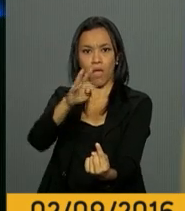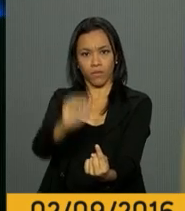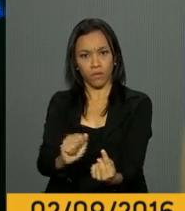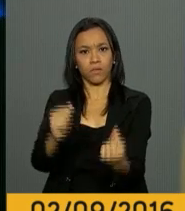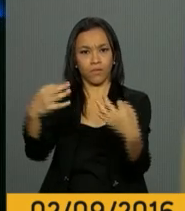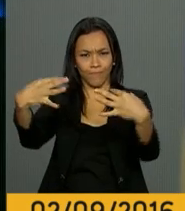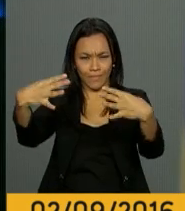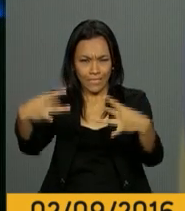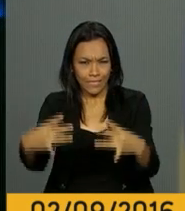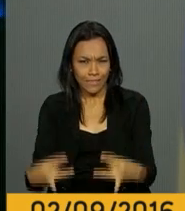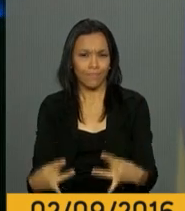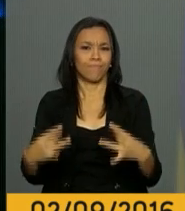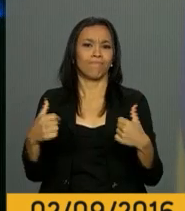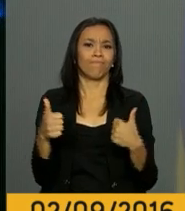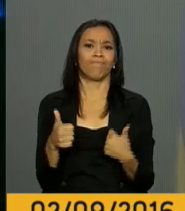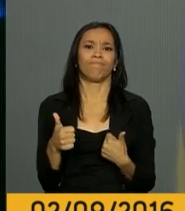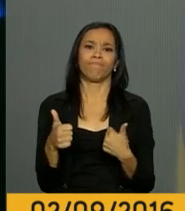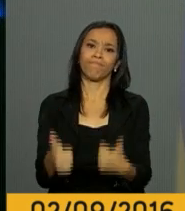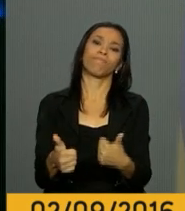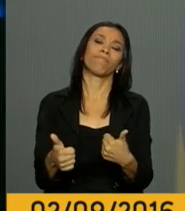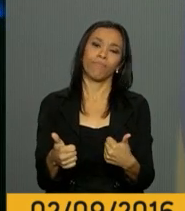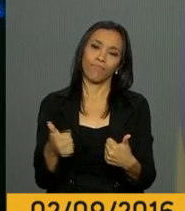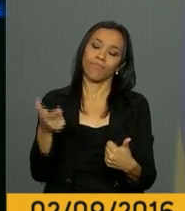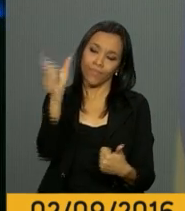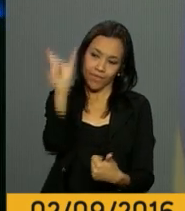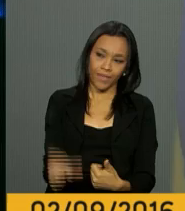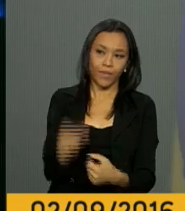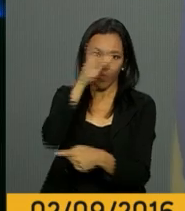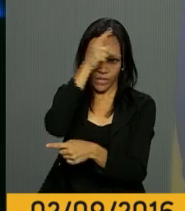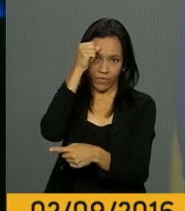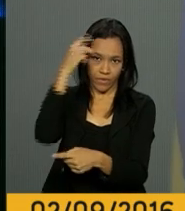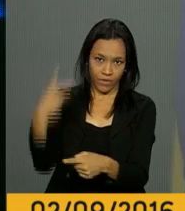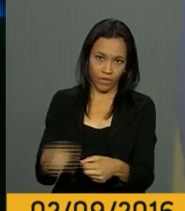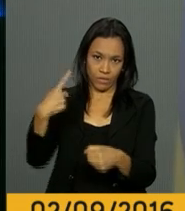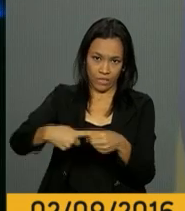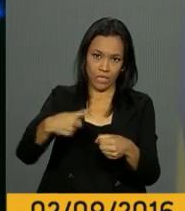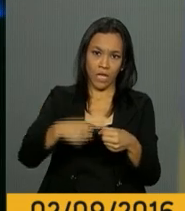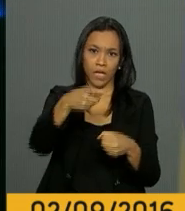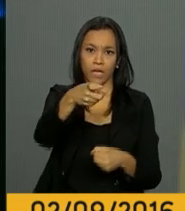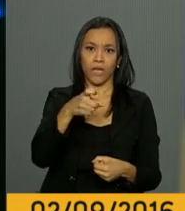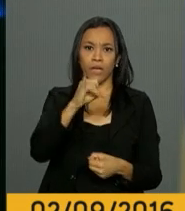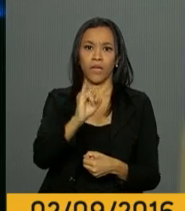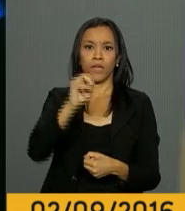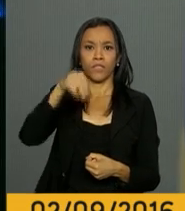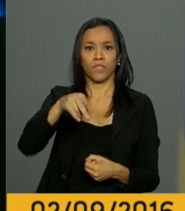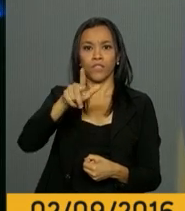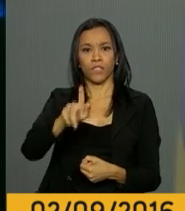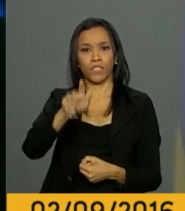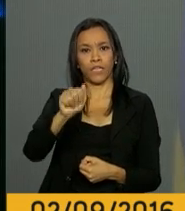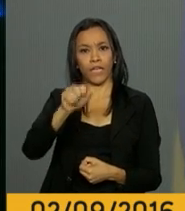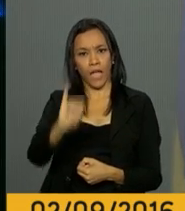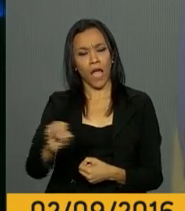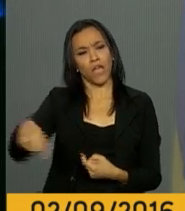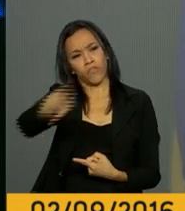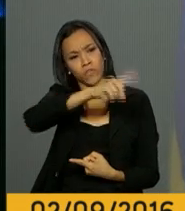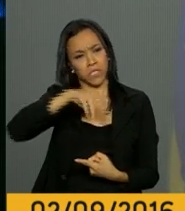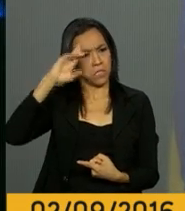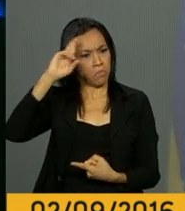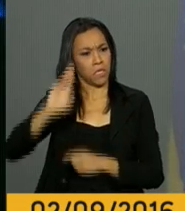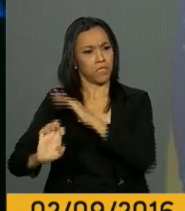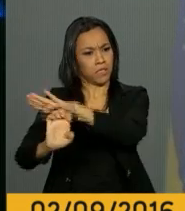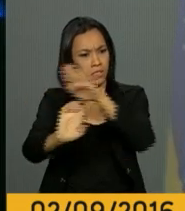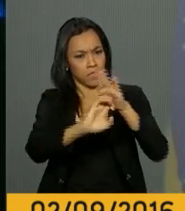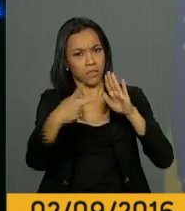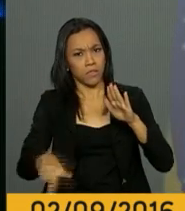Até revelo ao senhor prefeito de Xangai e a todos os empresários chineses, autoridades